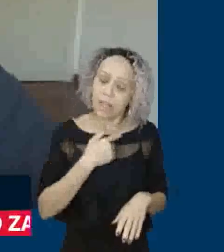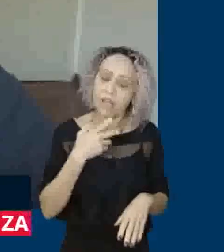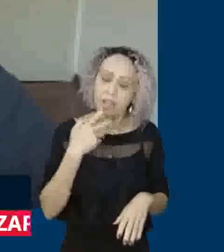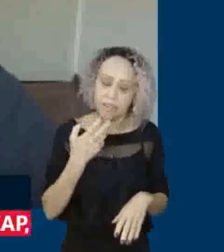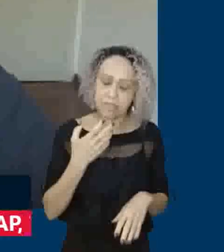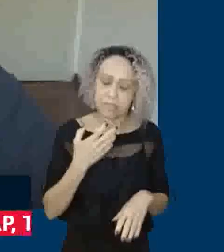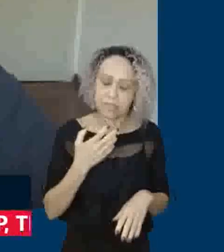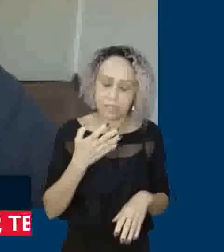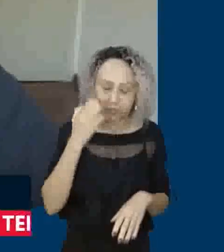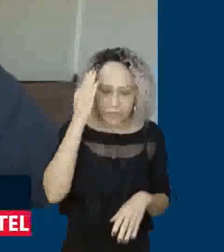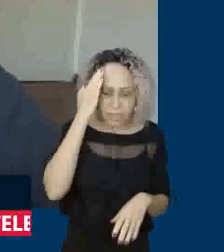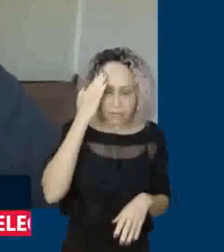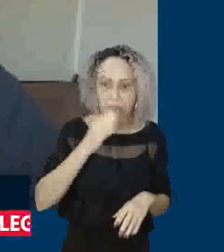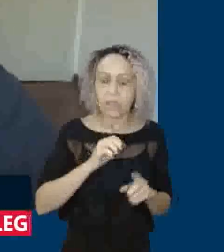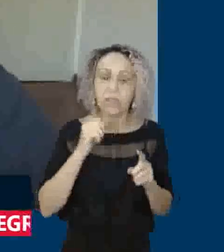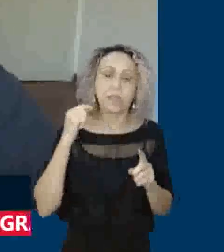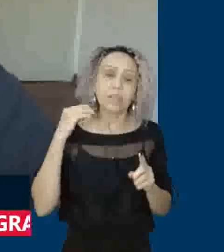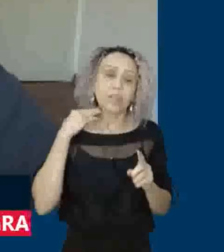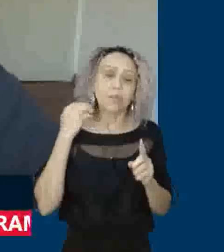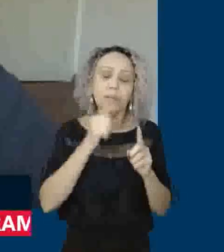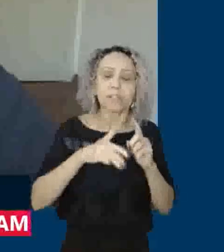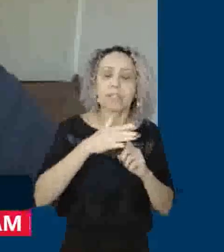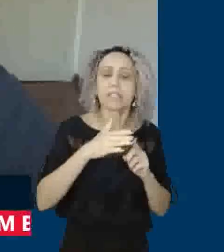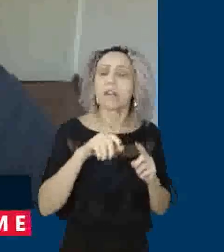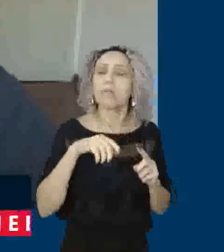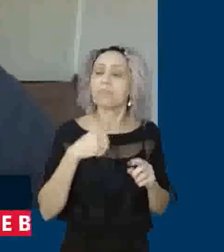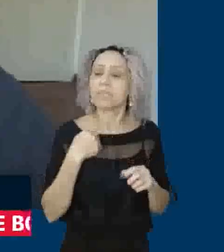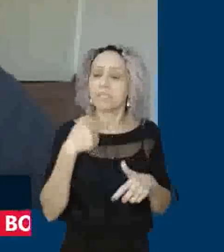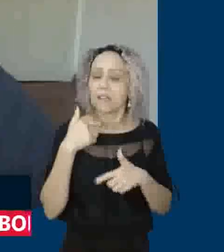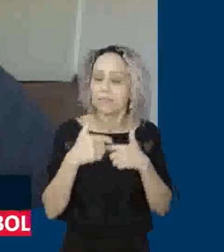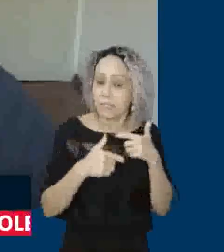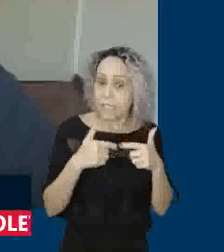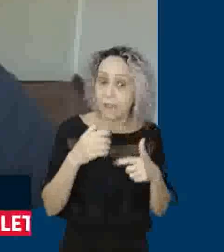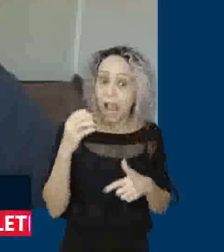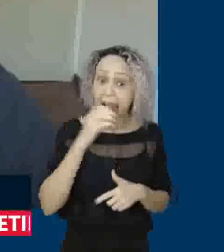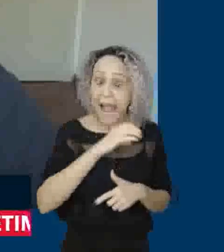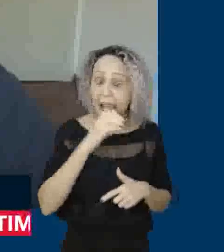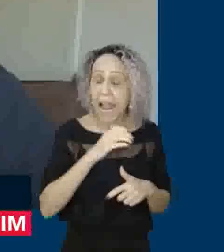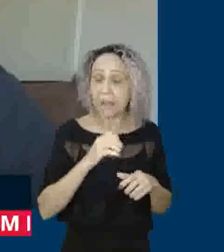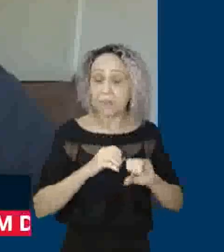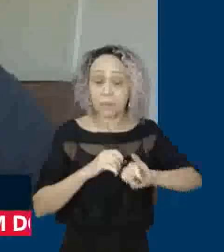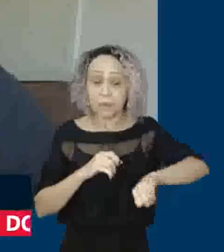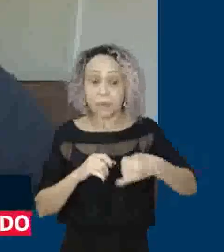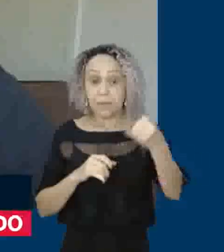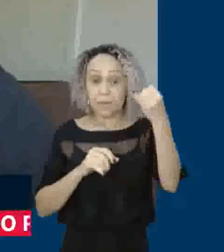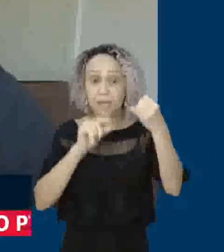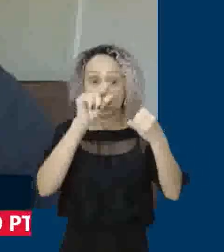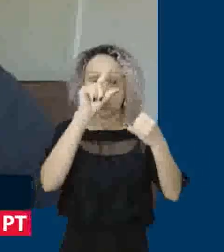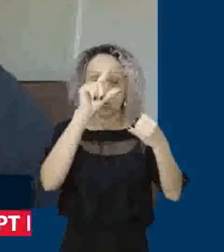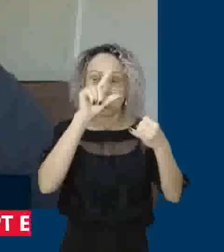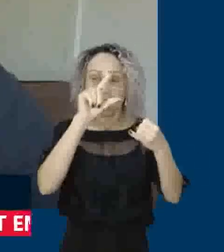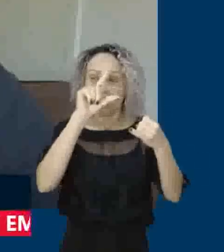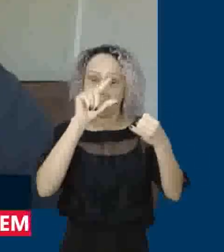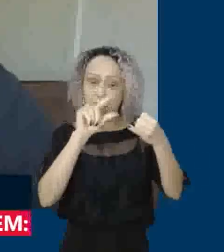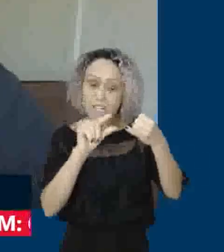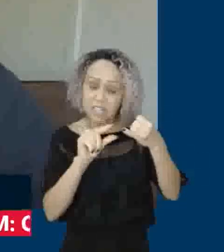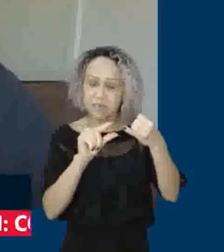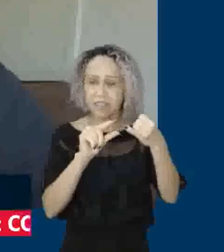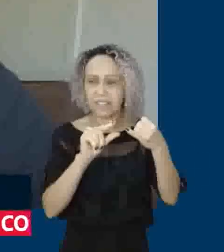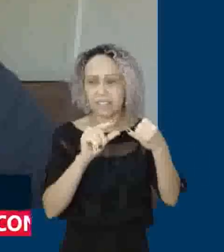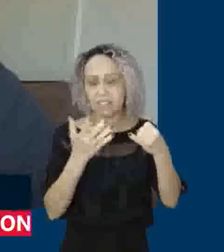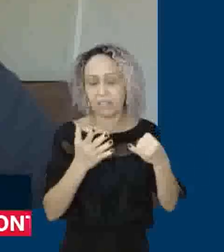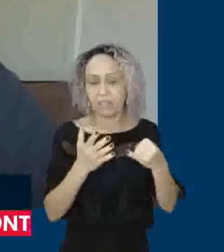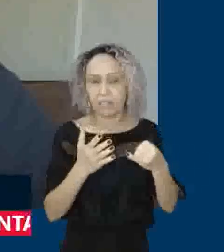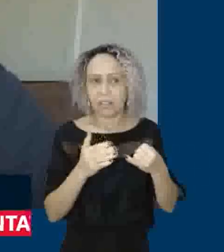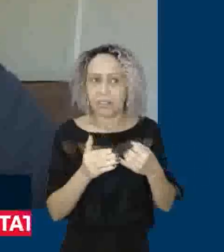da economia. E lento desse jeito, a gente está correndo o risco de chegar ao final do ano com uma taxa ainda acima de